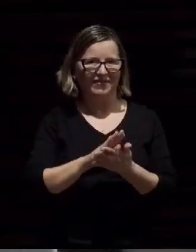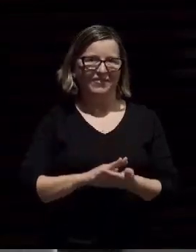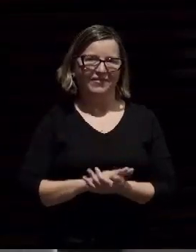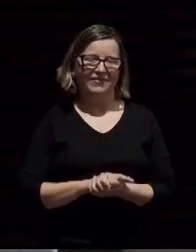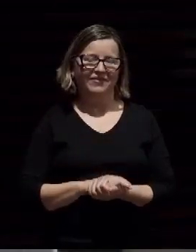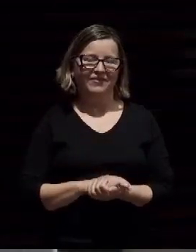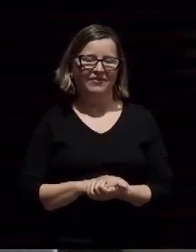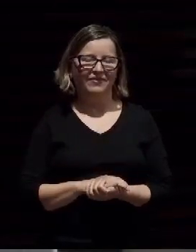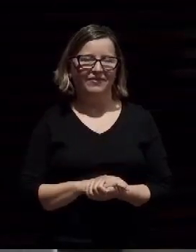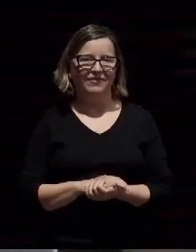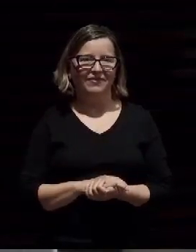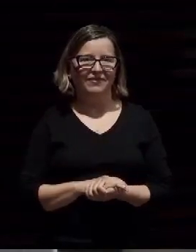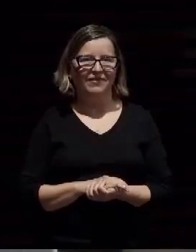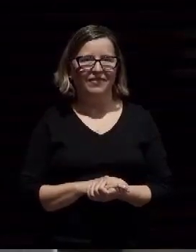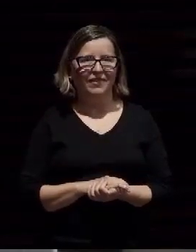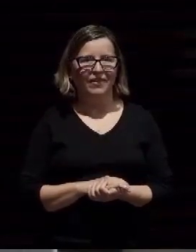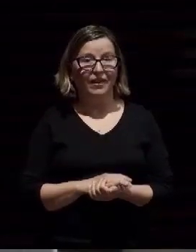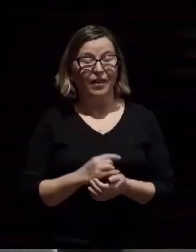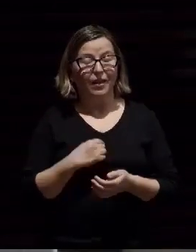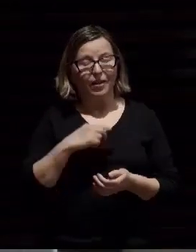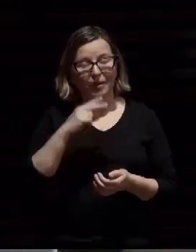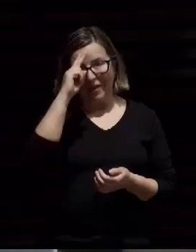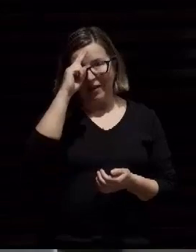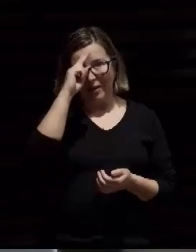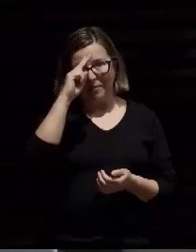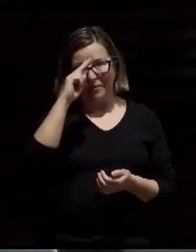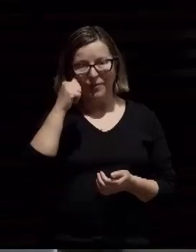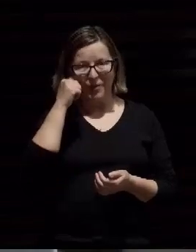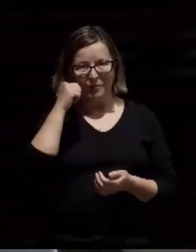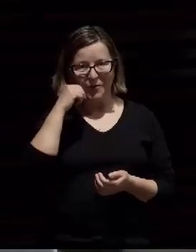Me lembro de uma senhora da nossa igreja aqui.